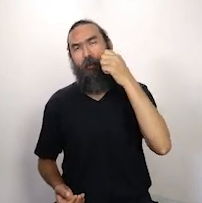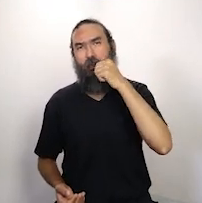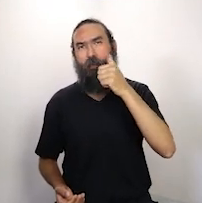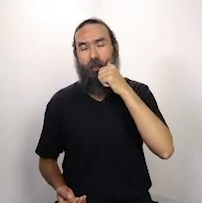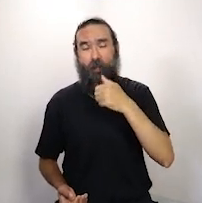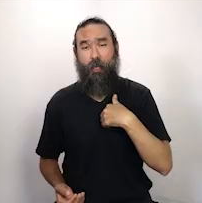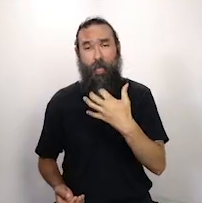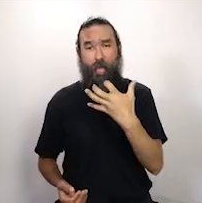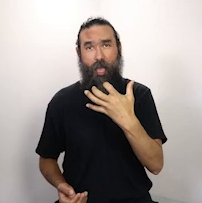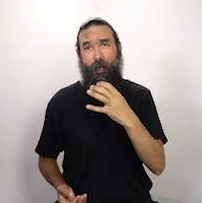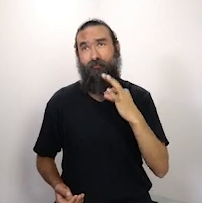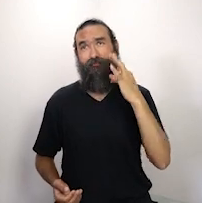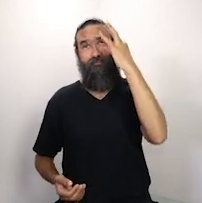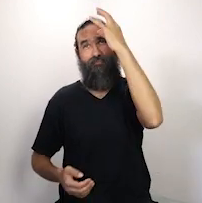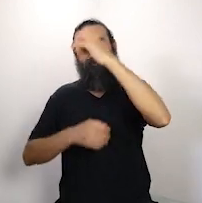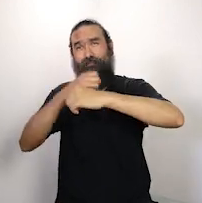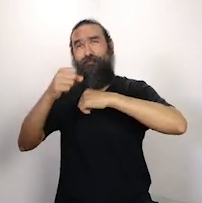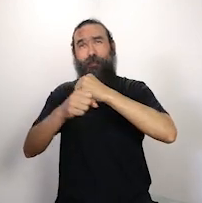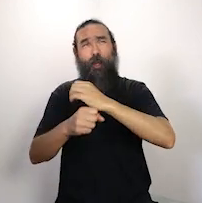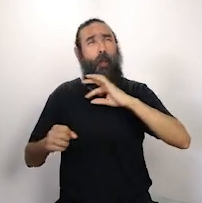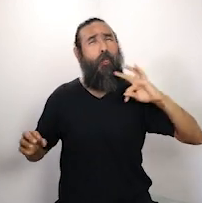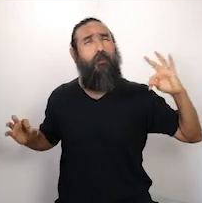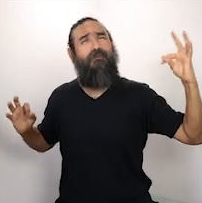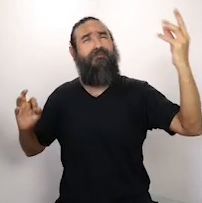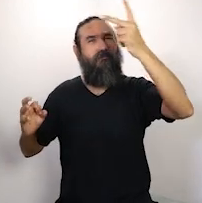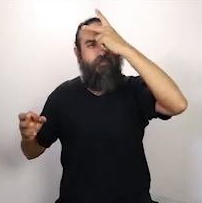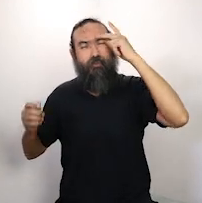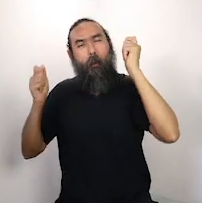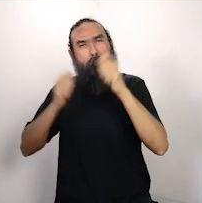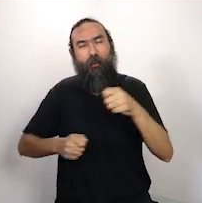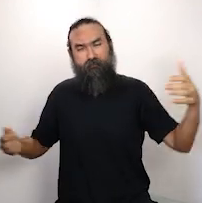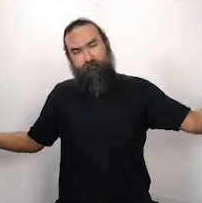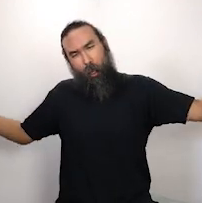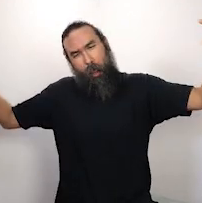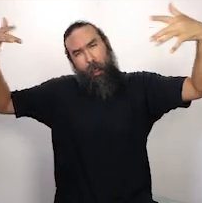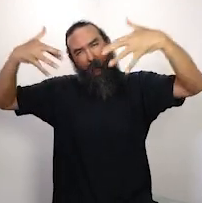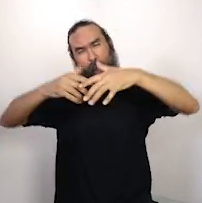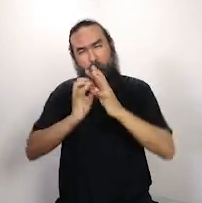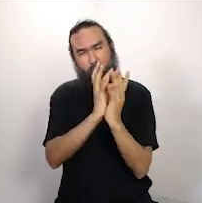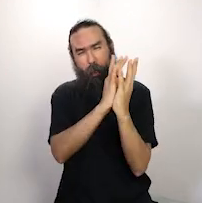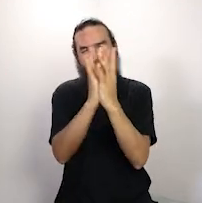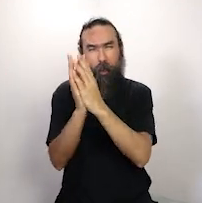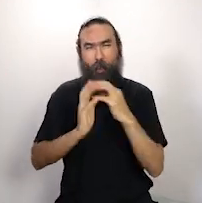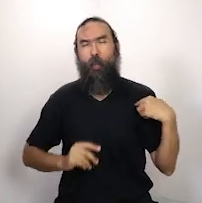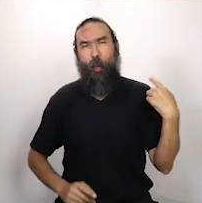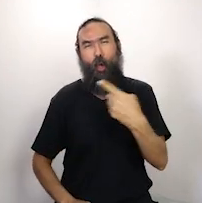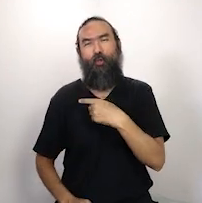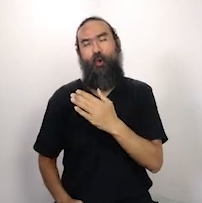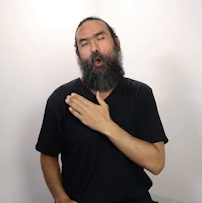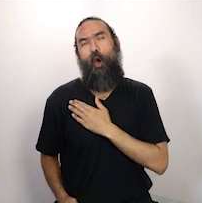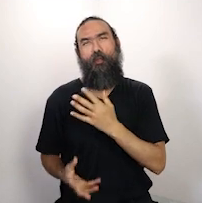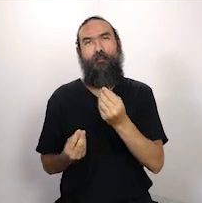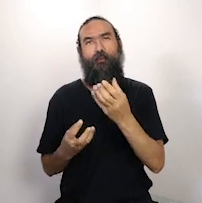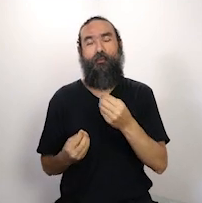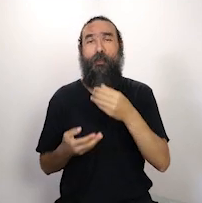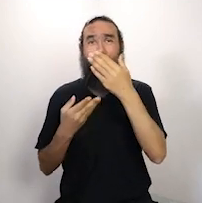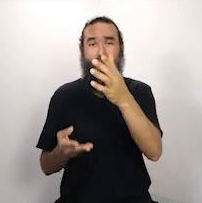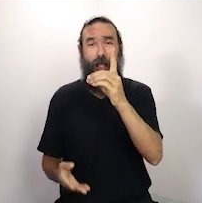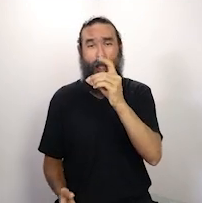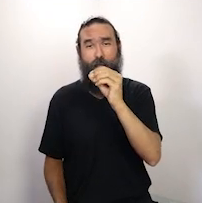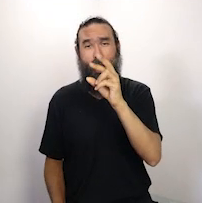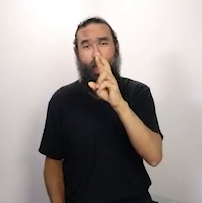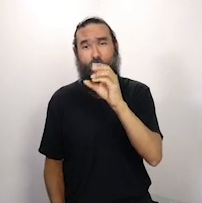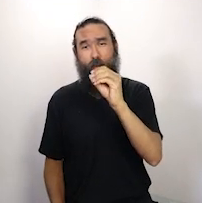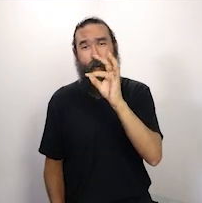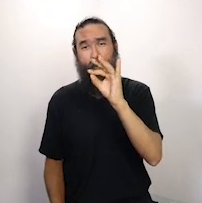aqui para fazer um grande desfile pela Vila de São Jorge e se aglomerar do jeito que a gente gosta. Como Dorothy disse, mulher pode tudo, pode muito, e a gente vai